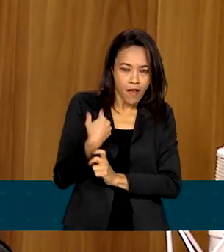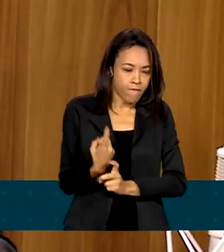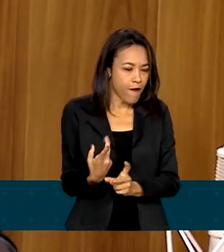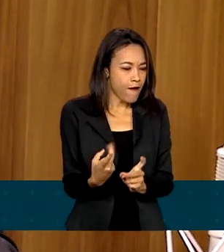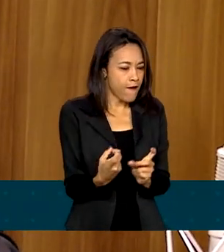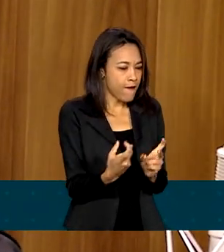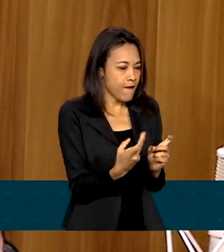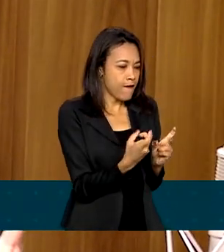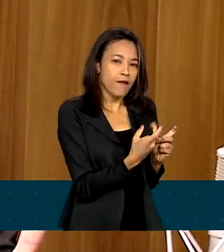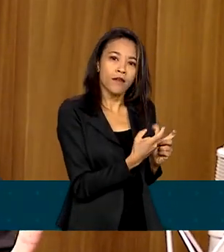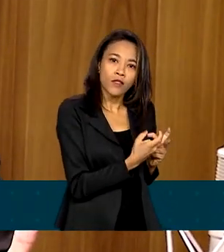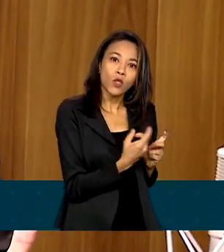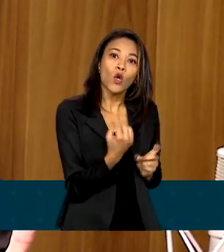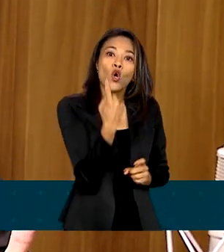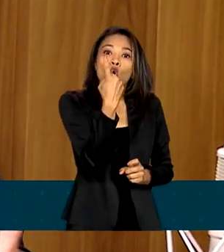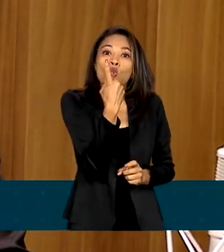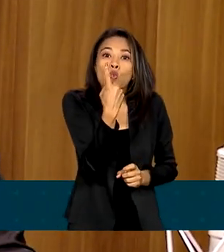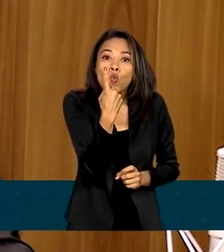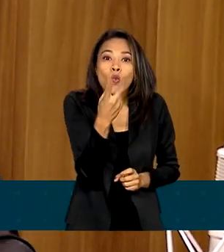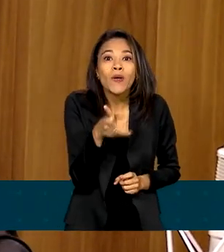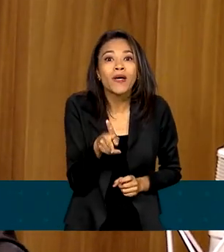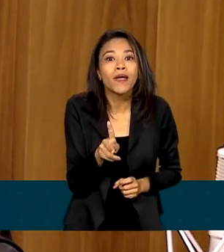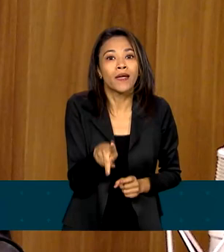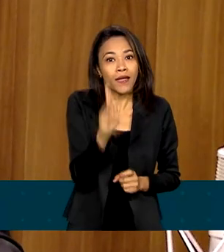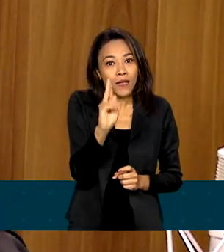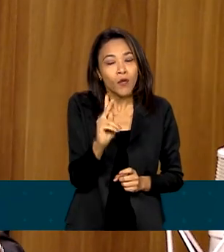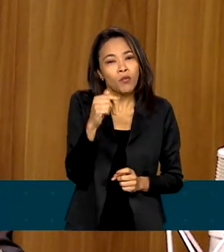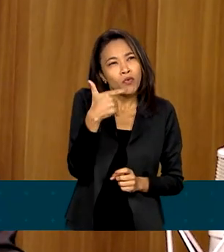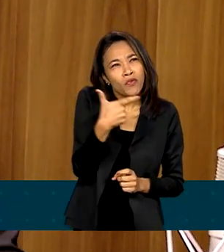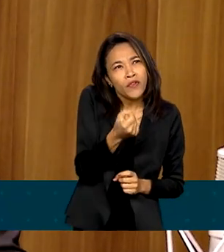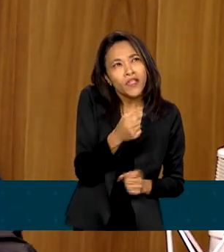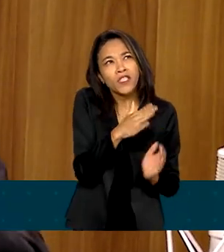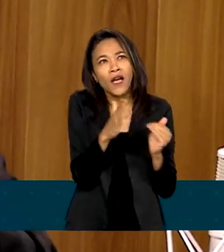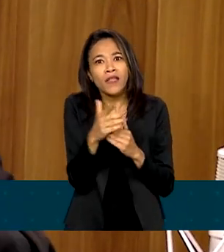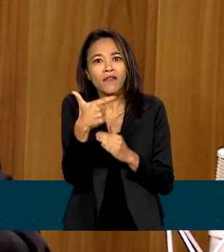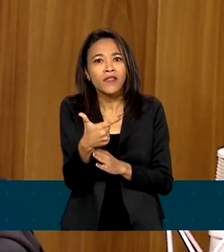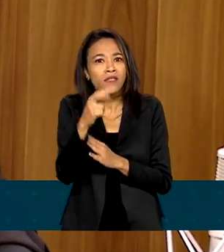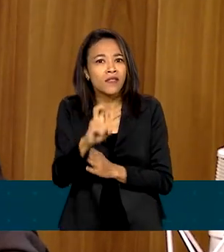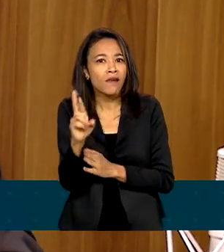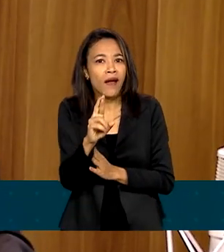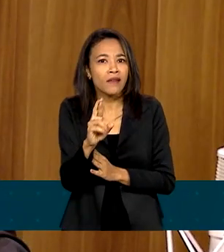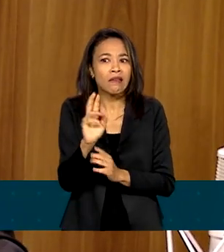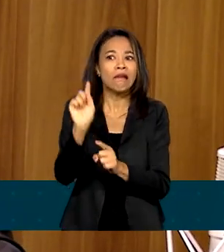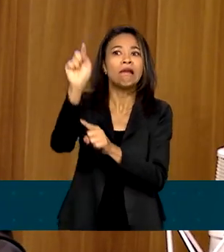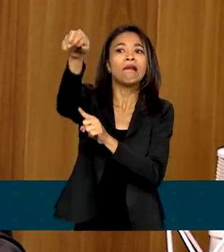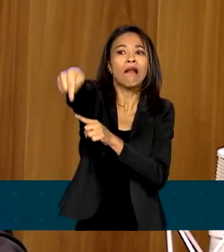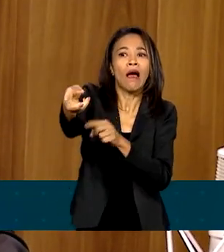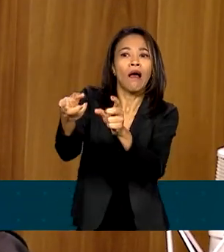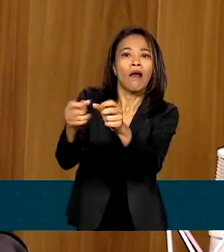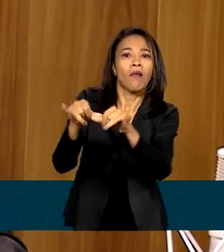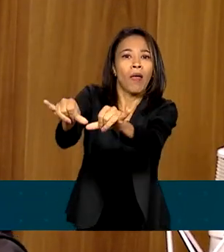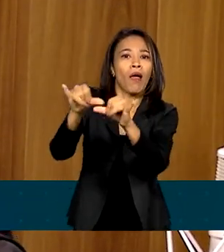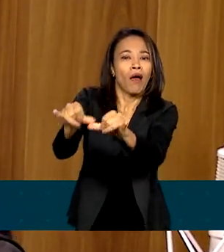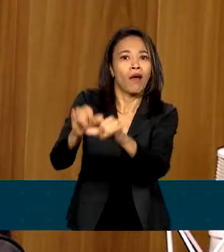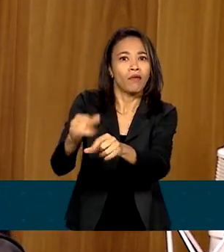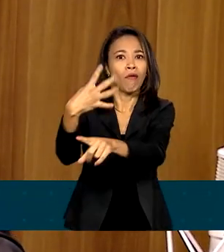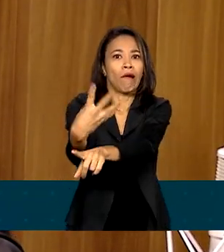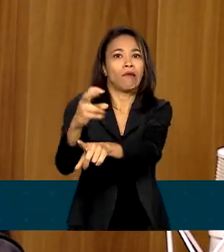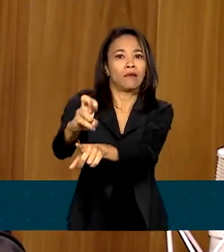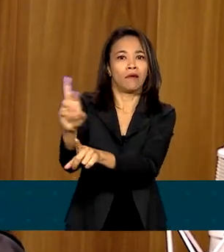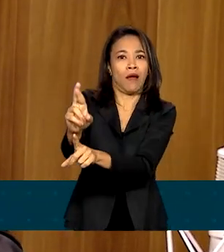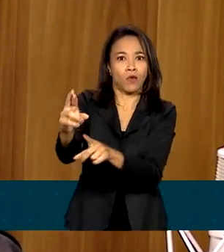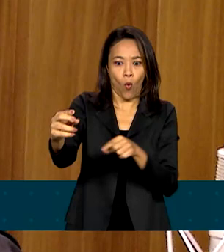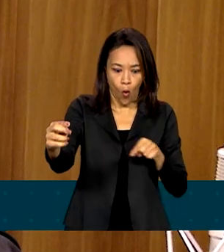uma cioba, o quilo da cioba, por R$ 20 a R$ 25,00. E esse quilo chega na ponta por R$ 45,00. Então, questões como